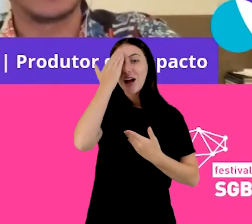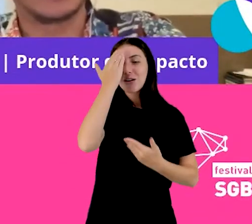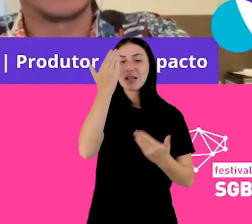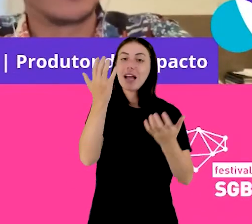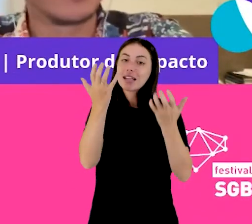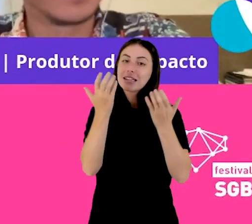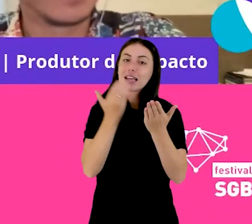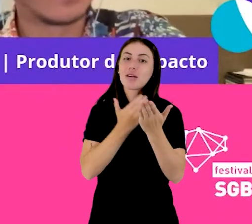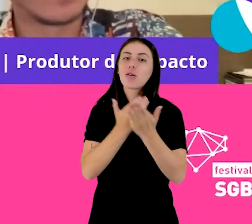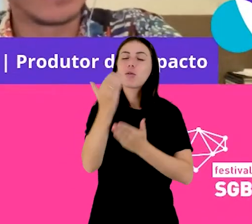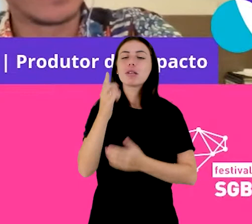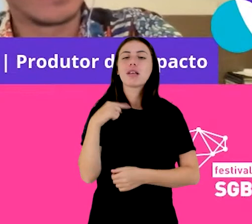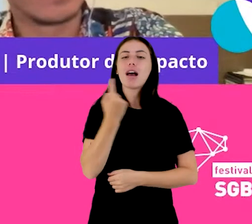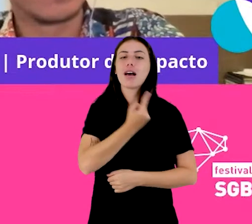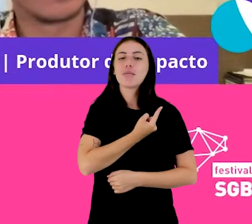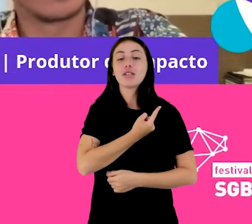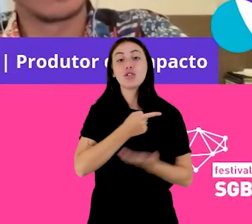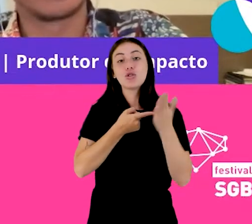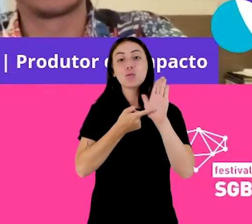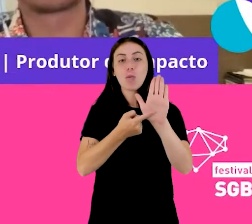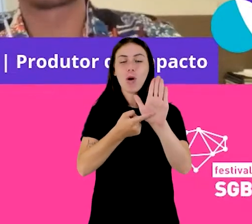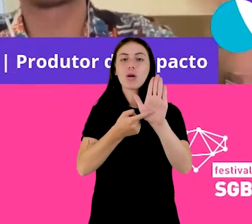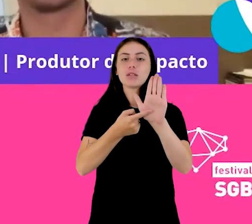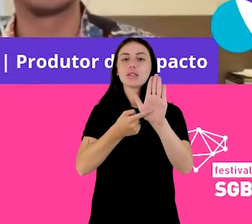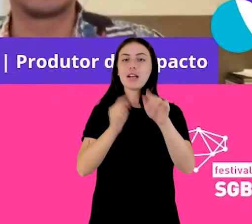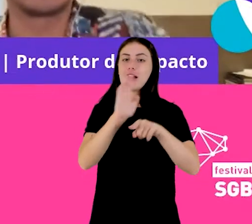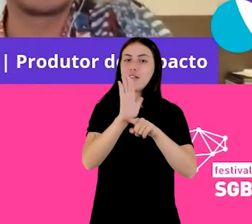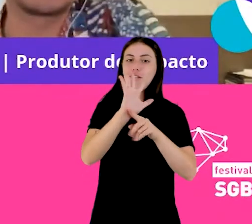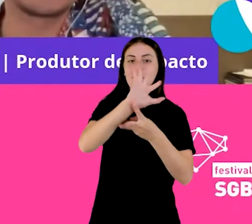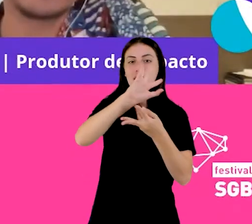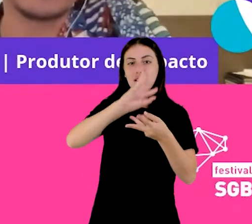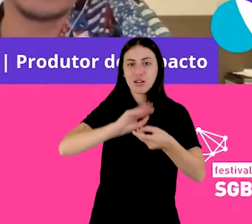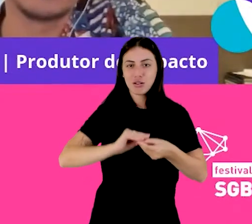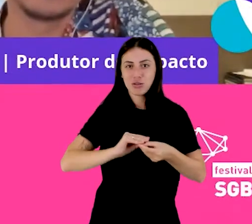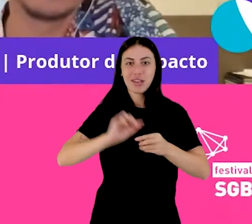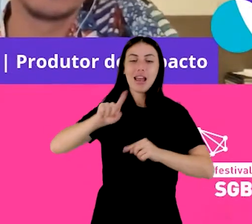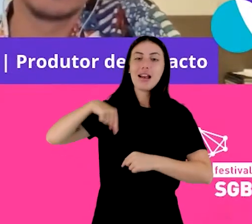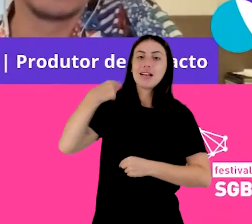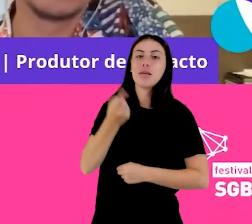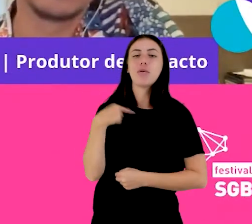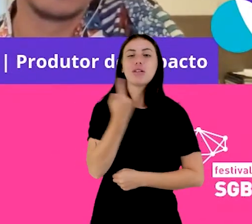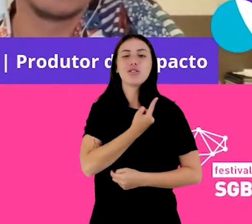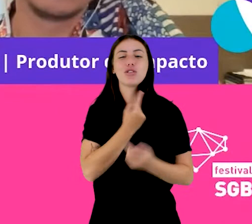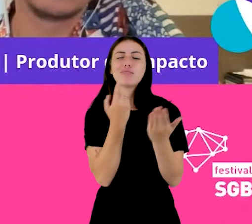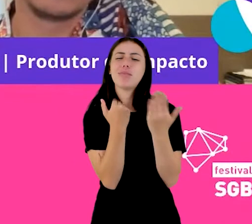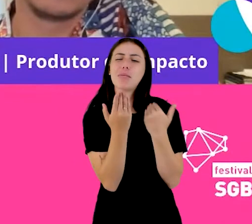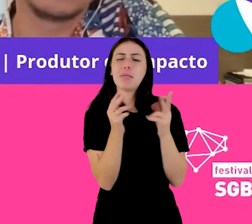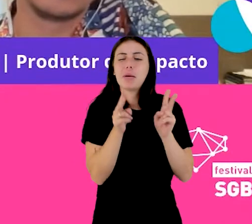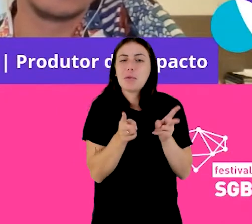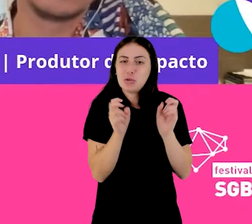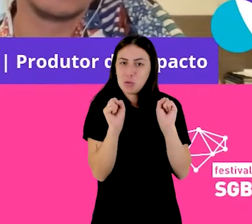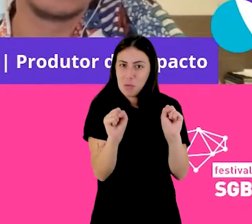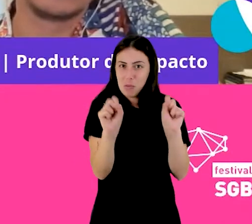aqui. Obrigado. Obrigado a você, Rodrigo. Eu queria que a gente começasse, se for possível, passando o trailer e aí fazer